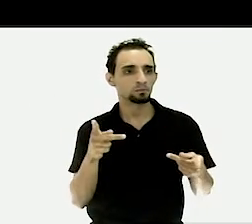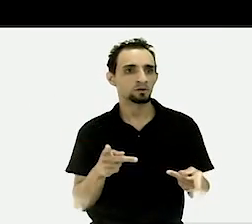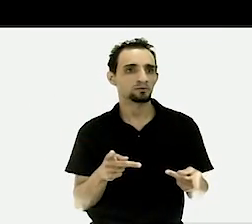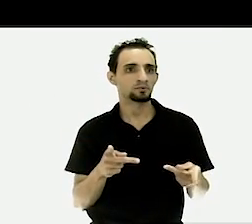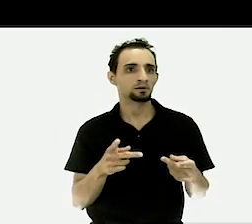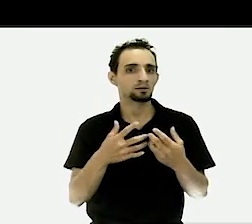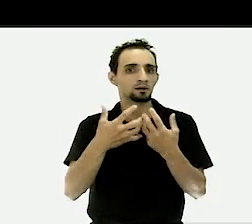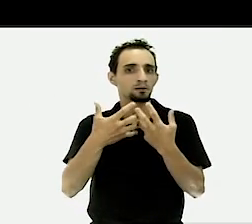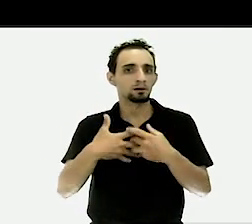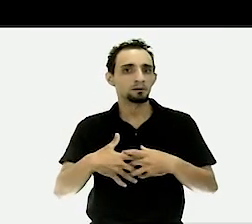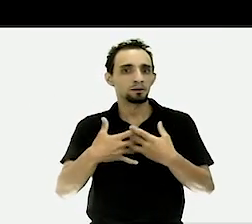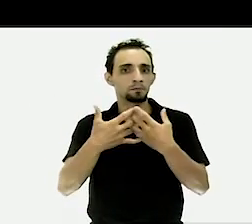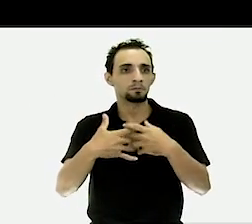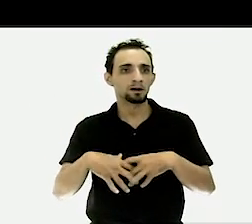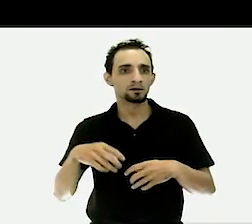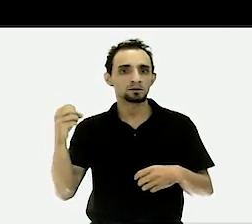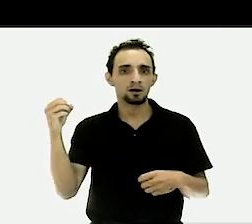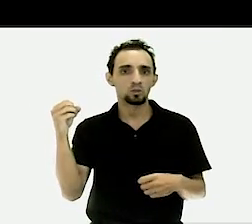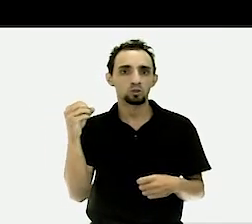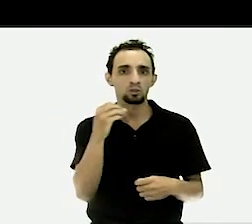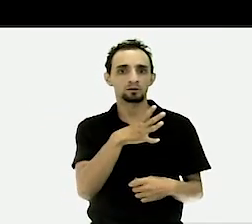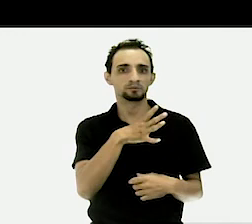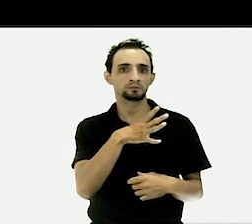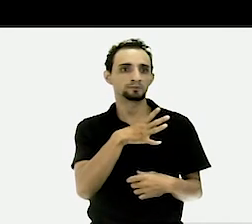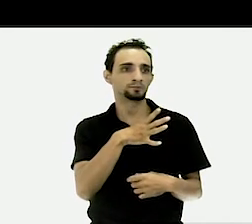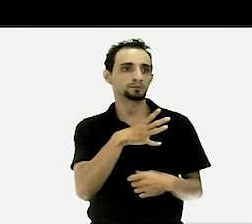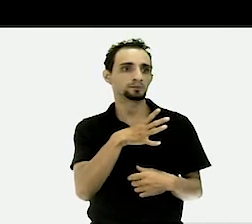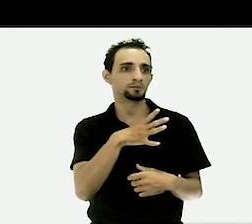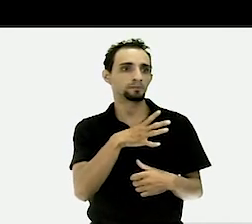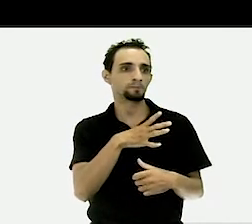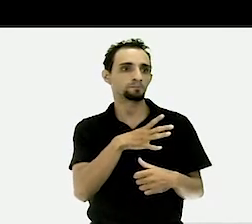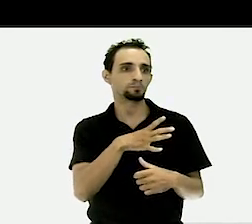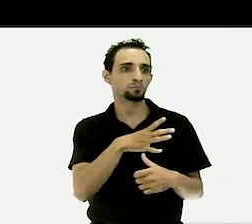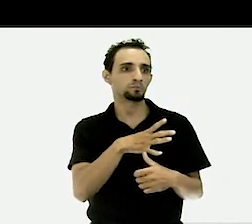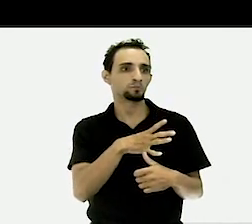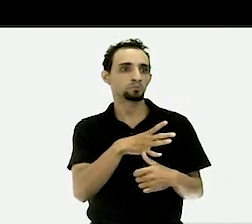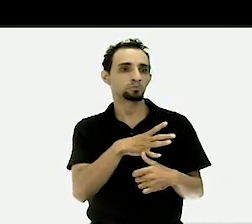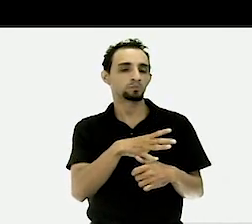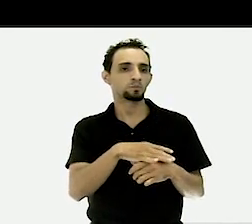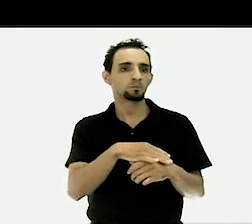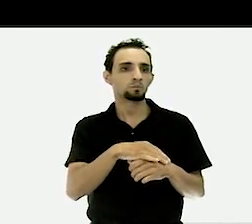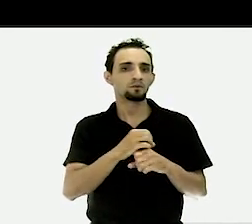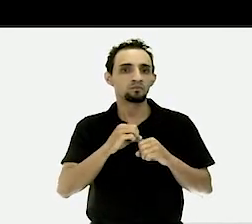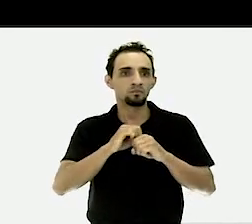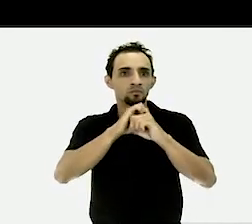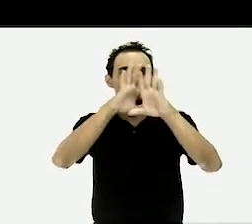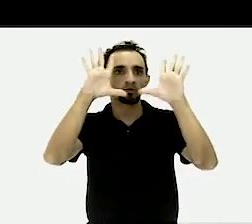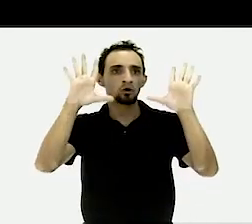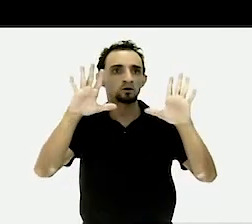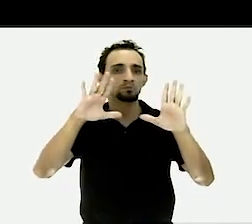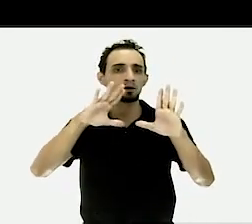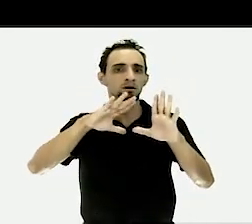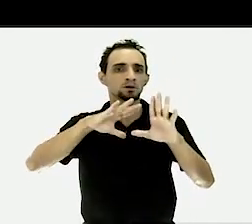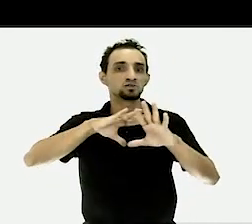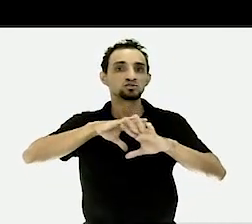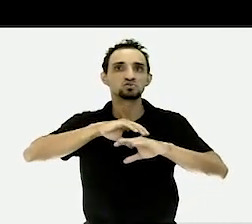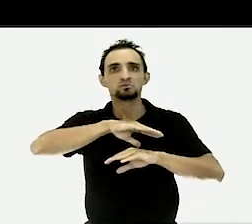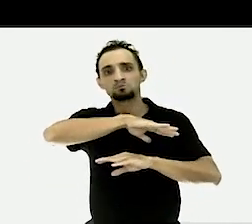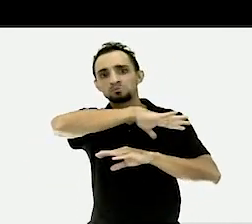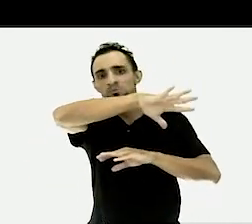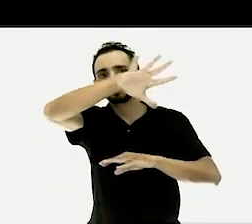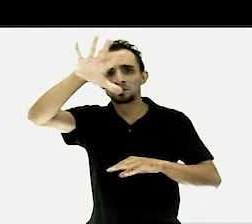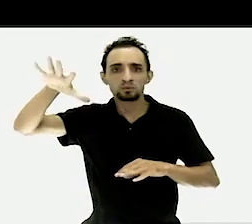feito, para que isso possa atender a população de uma forma geral. Esse trabalho, inicialmente,